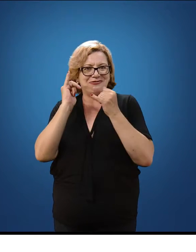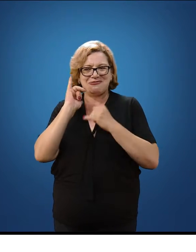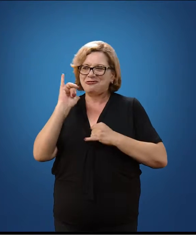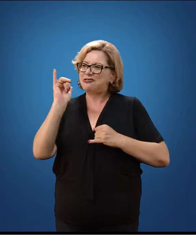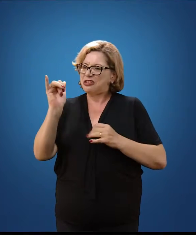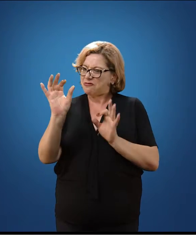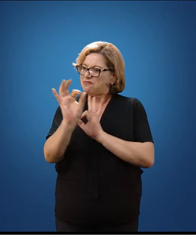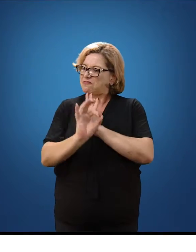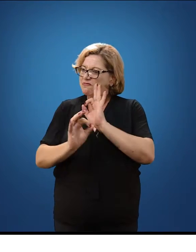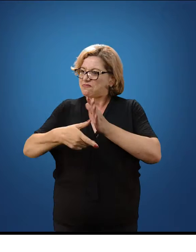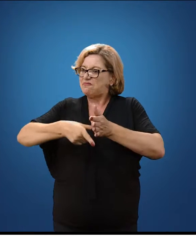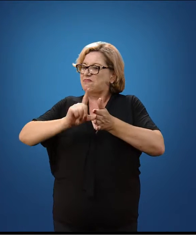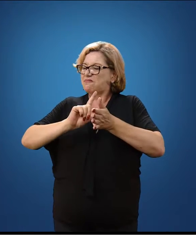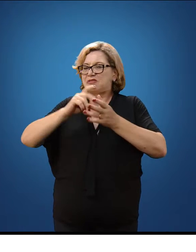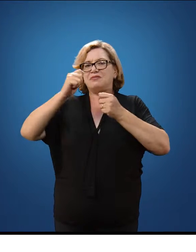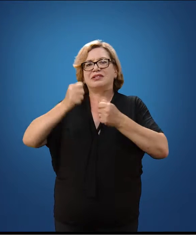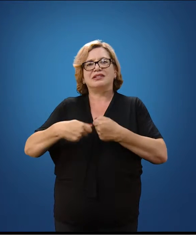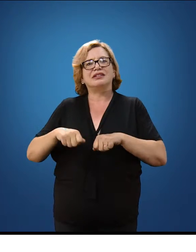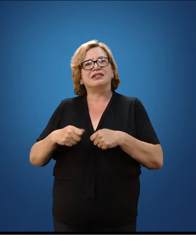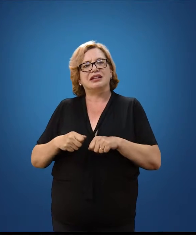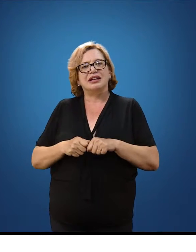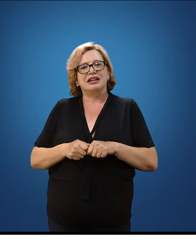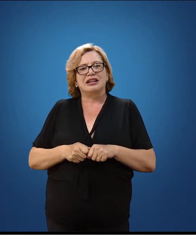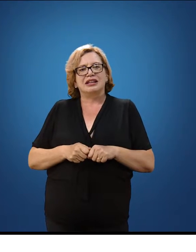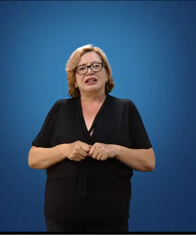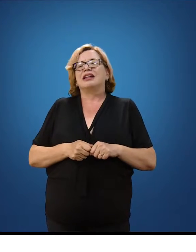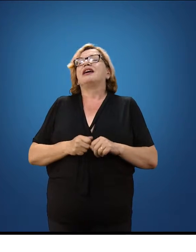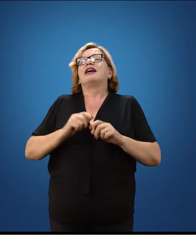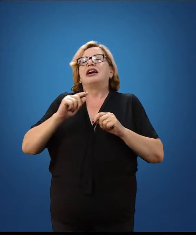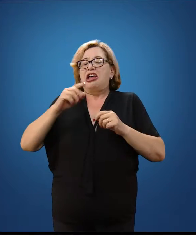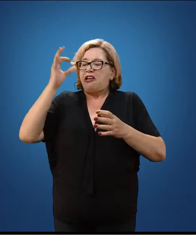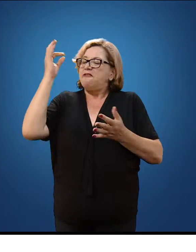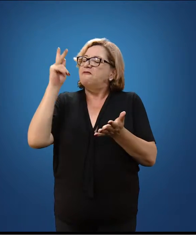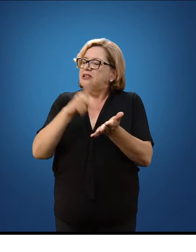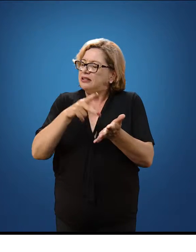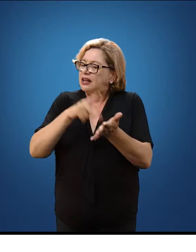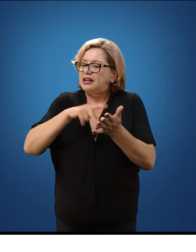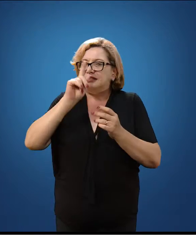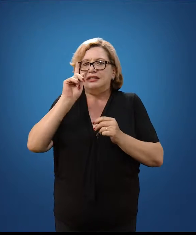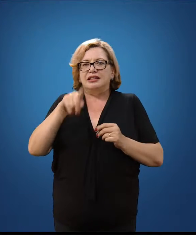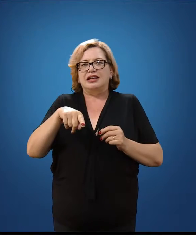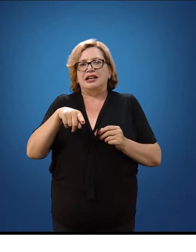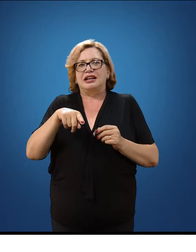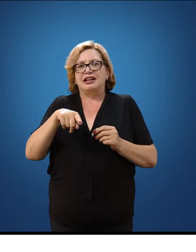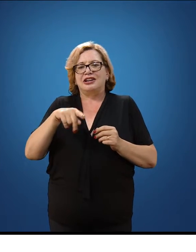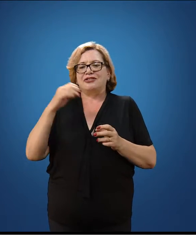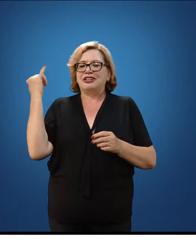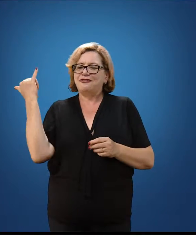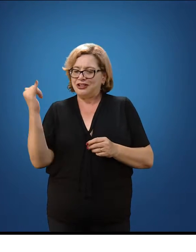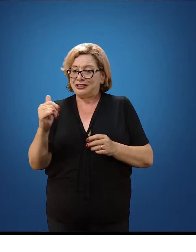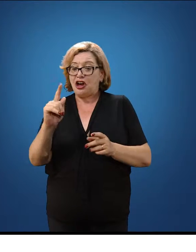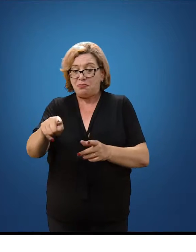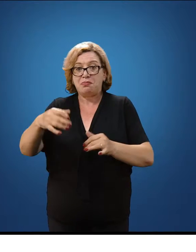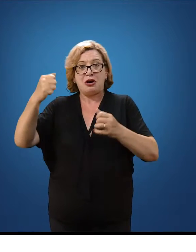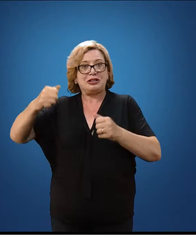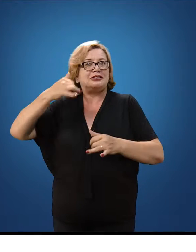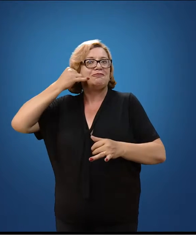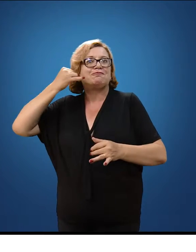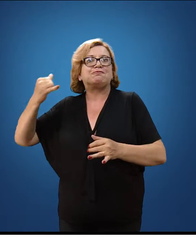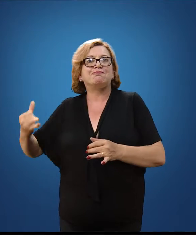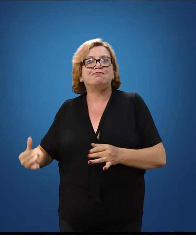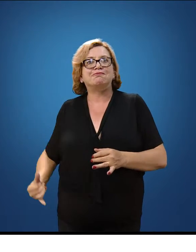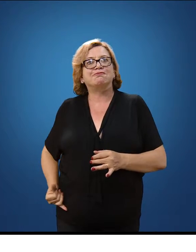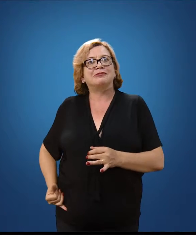preparado, porque num primeiro momento, quando a gente fala, pessoal, agora vocês podem pegar o celular, é automático, é instintivo, e já aconteceu comigo,